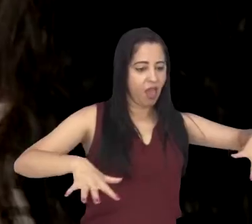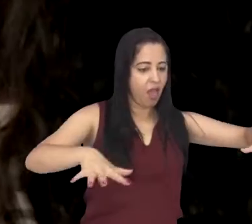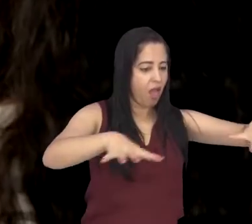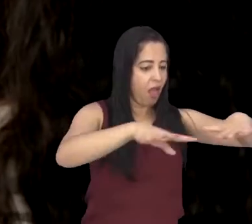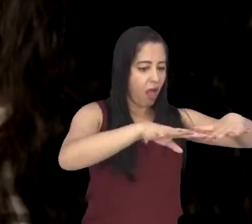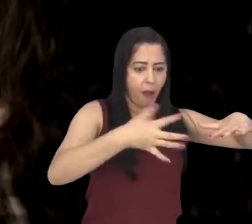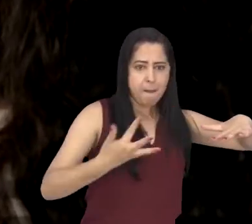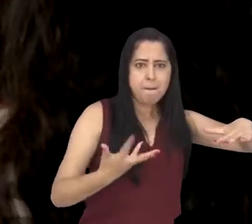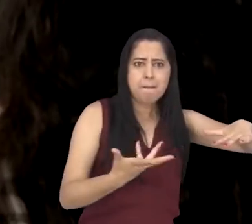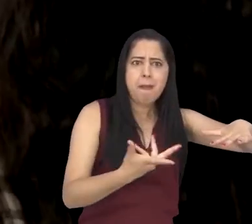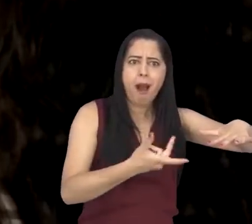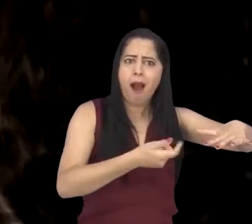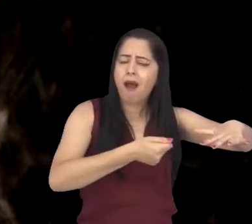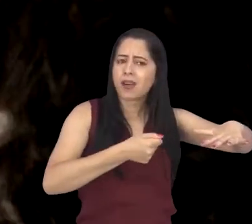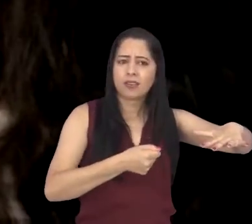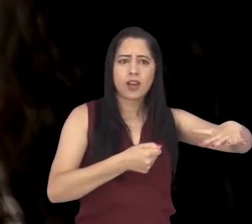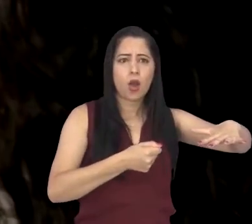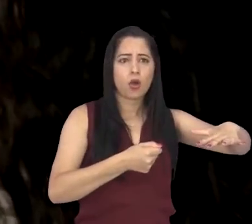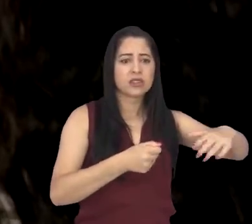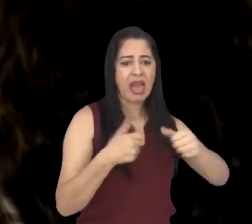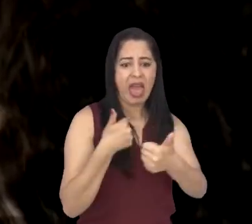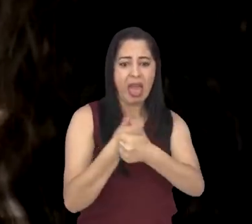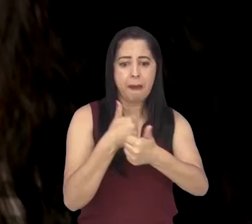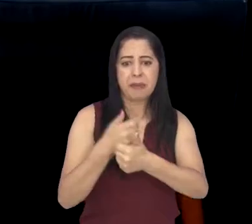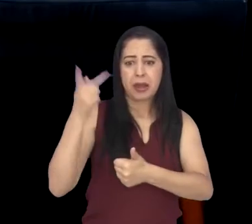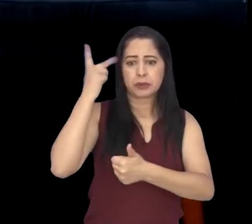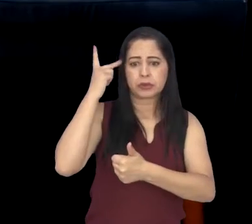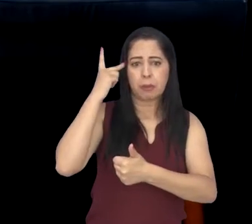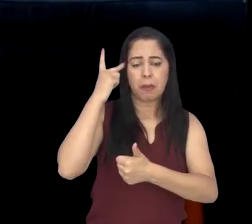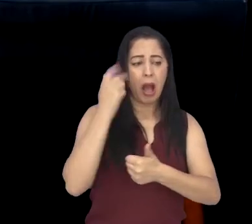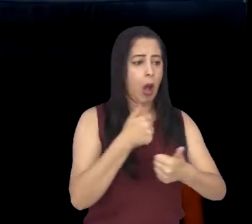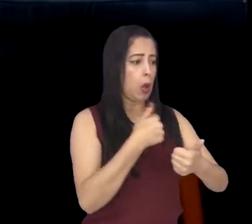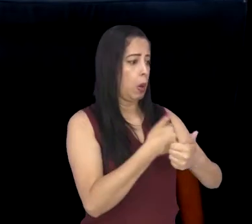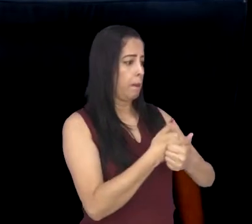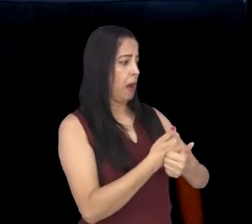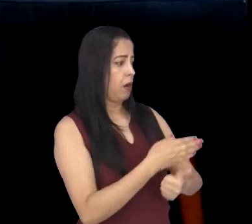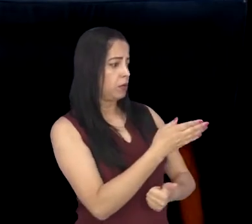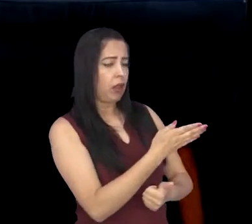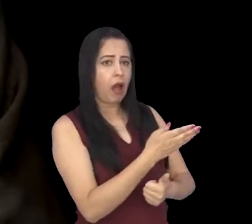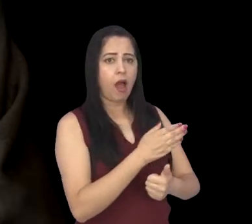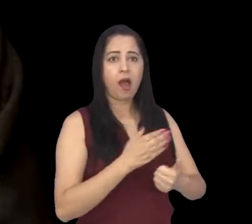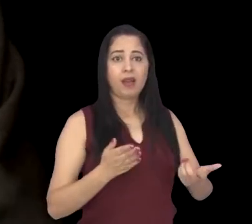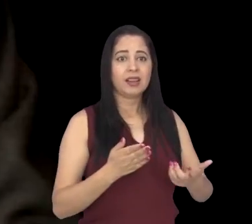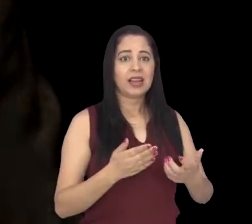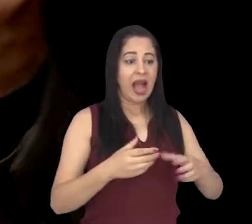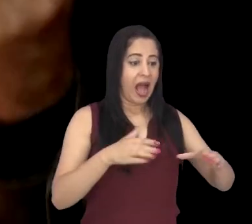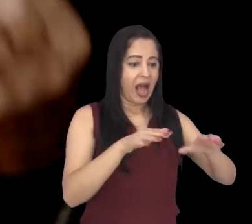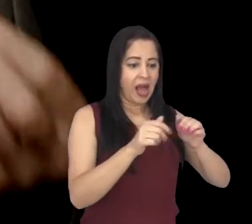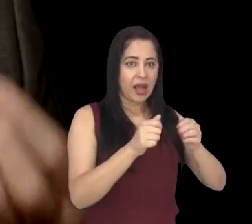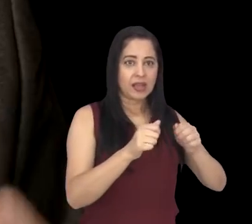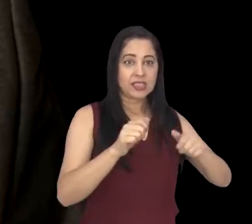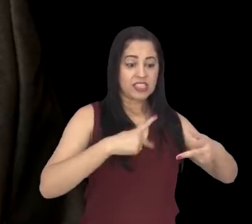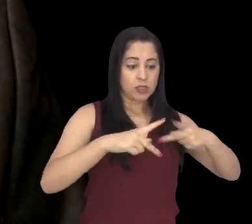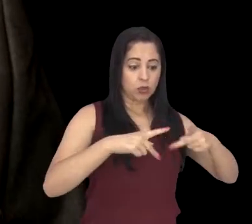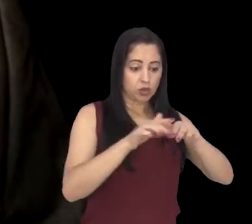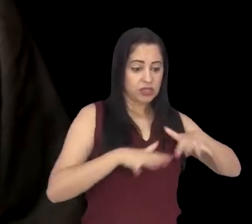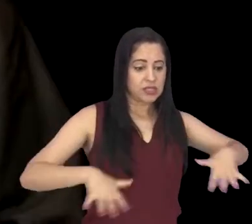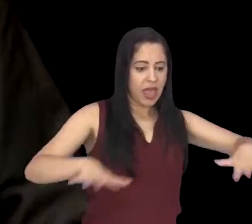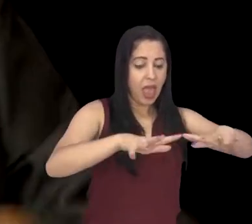Localização riquíssima. Que vai para São Paulo 1h30. Um povo me acolheu maravilhosamente. É uma cidade extremamente